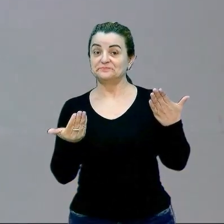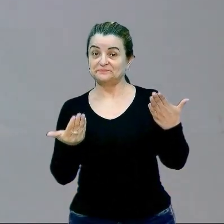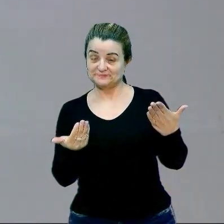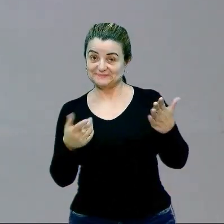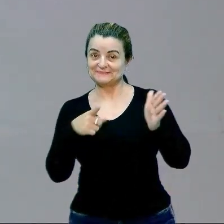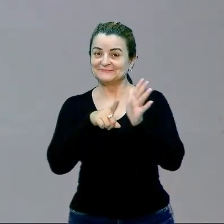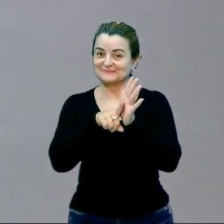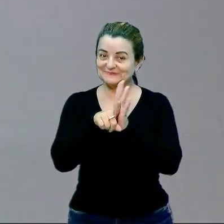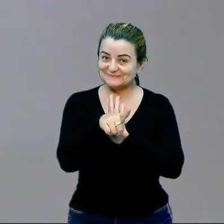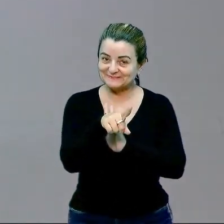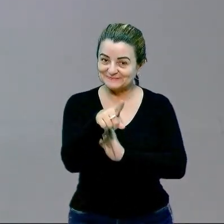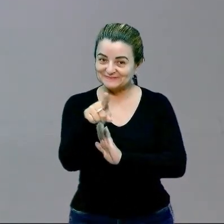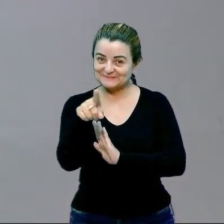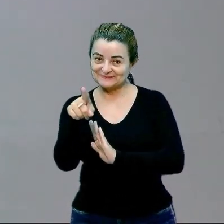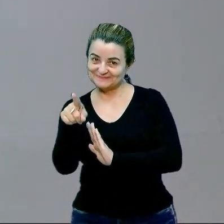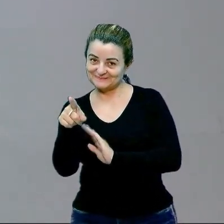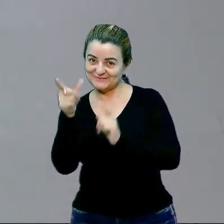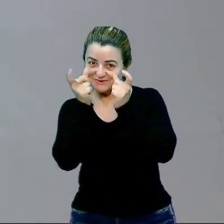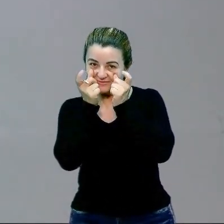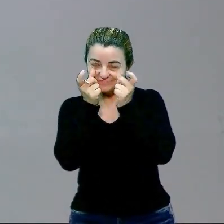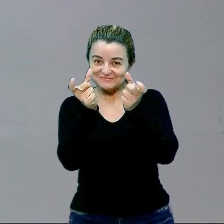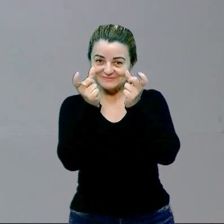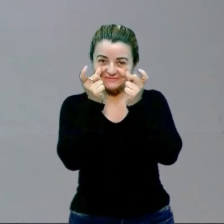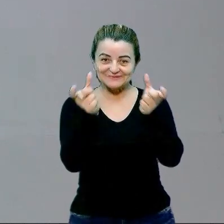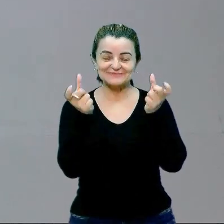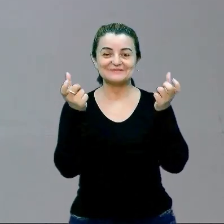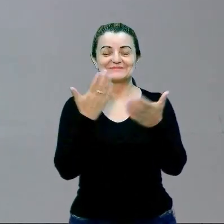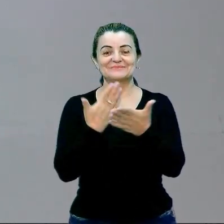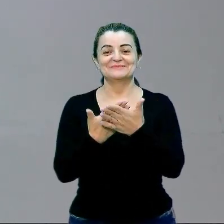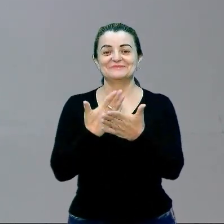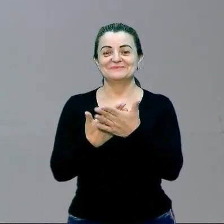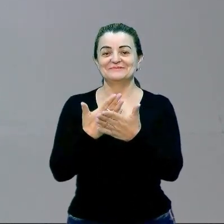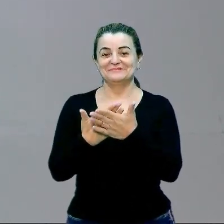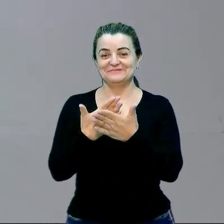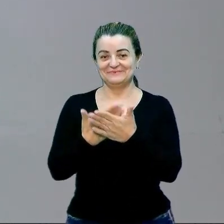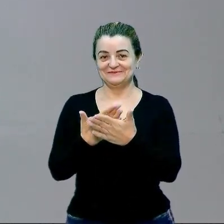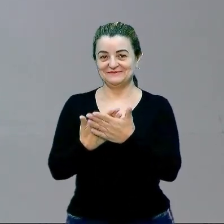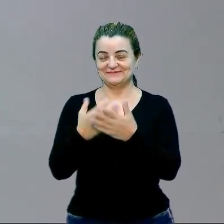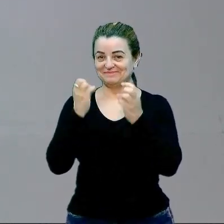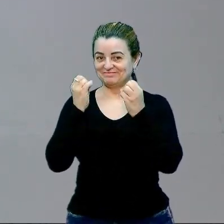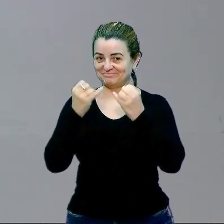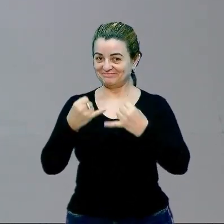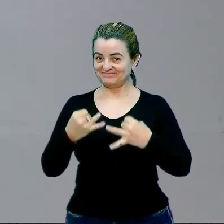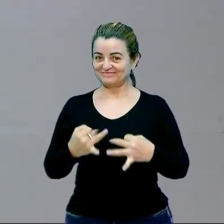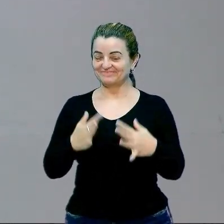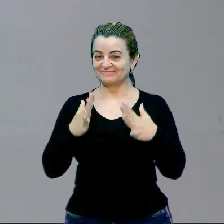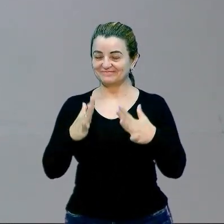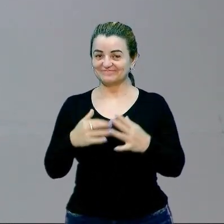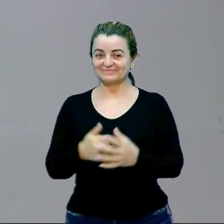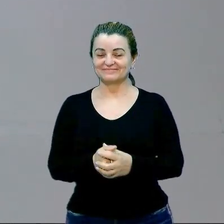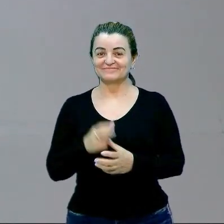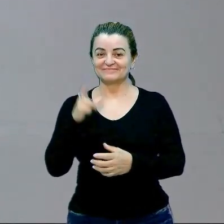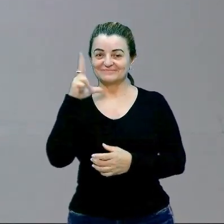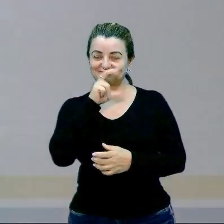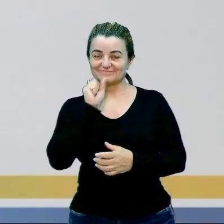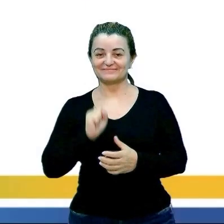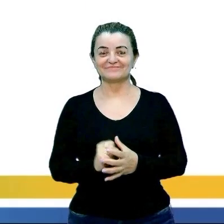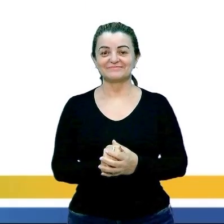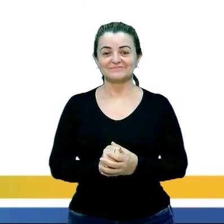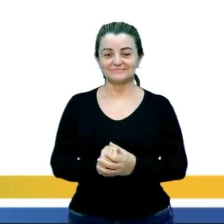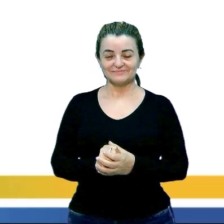questão para vocês, para ver se vocês estão atentos na aula, se prestaram atenção que a professora falou aqui